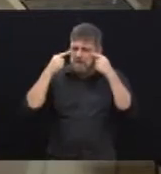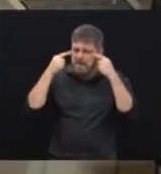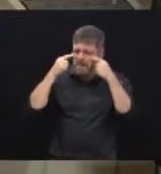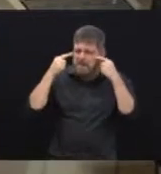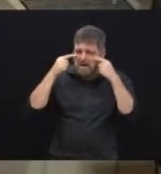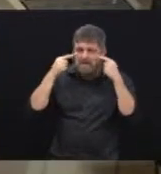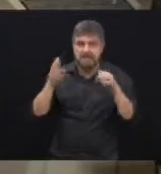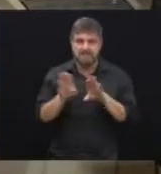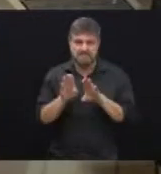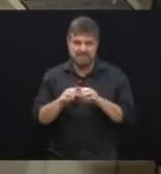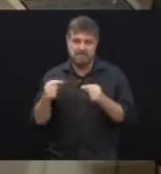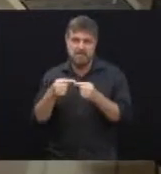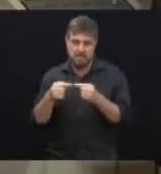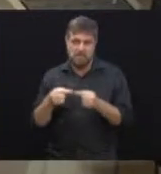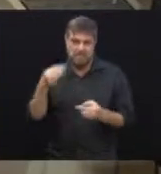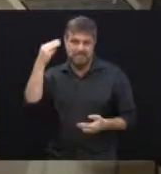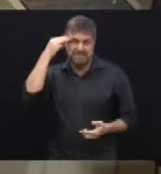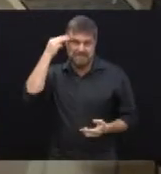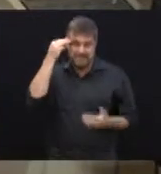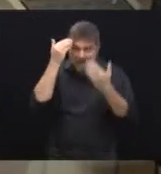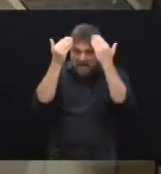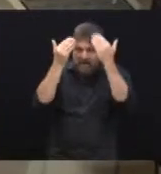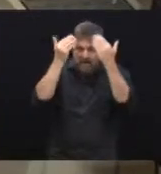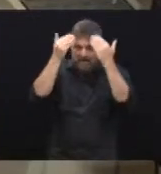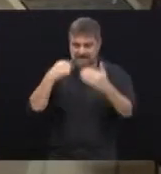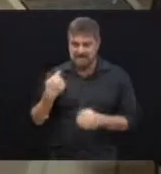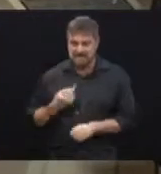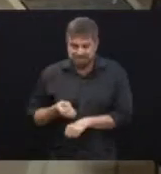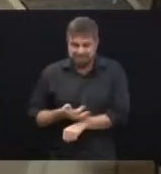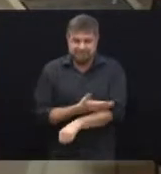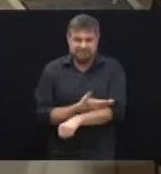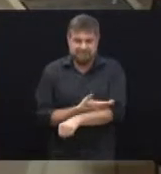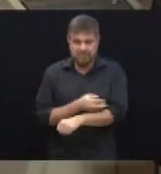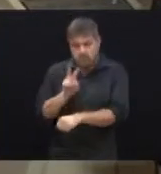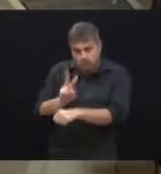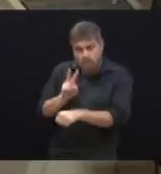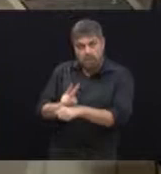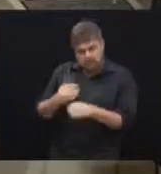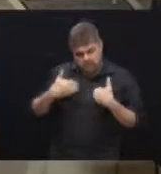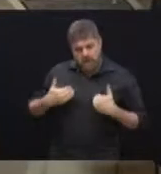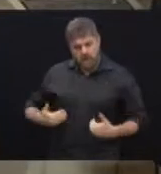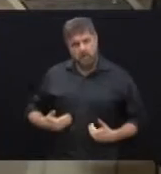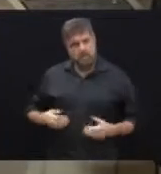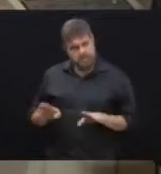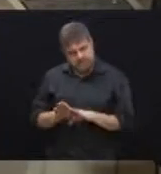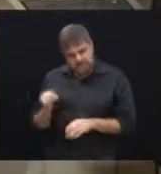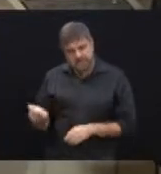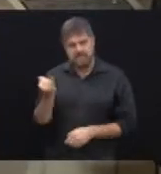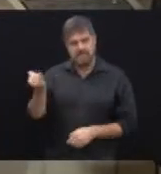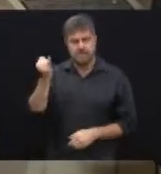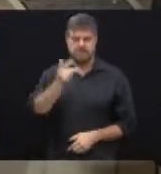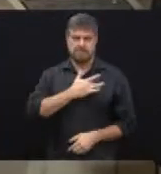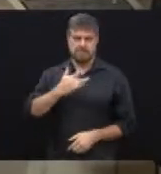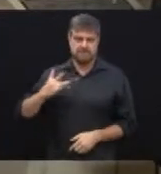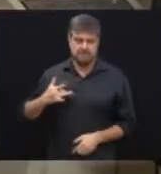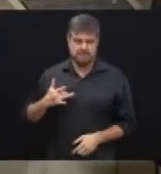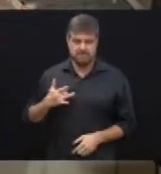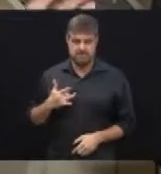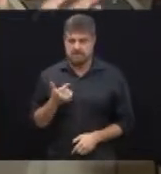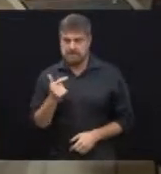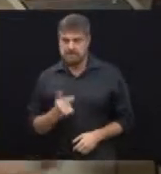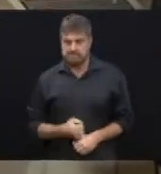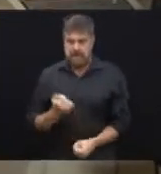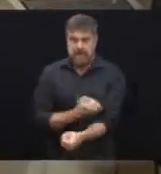mental também, né? Então a gente tem que desmistificar um pouquinho que cuidar da parte estética é supérfluo e é saúde,